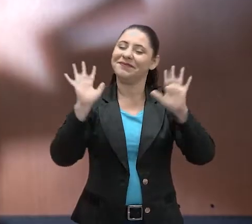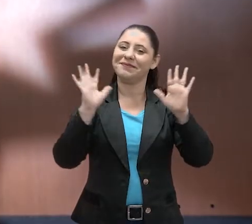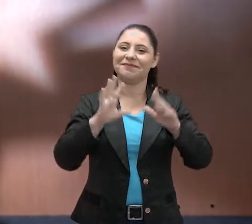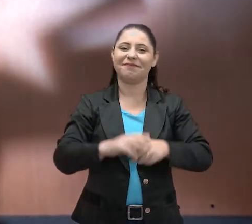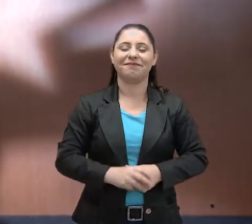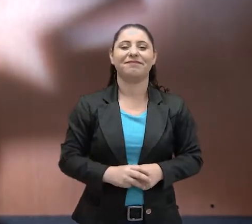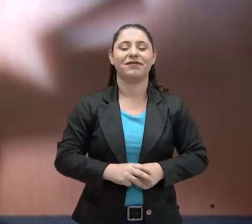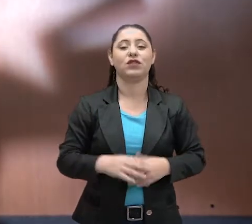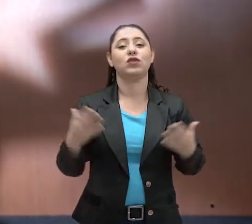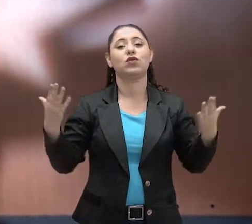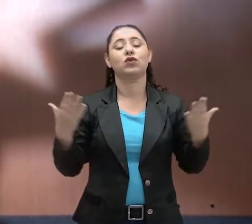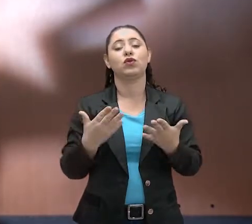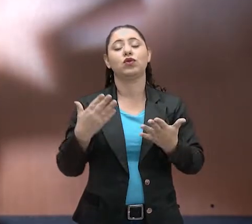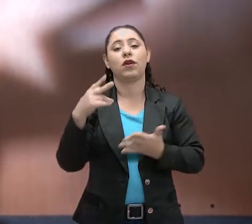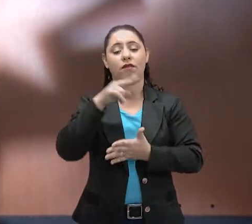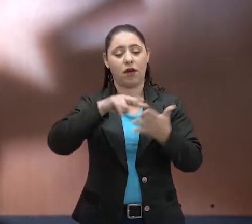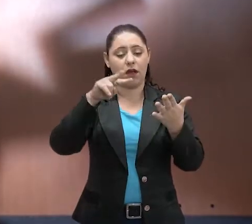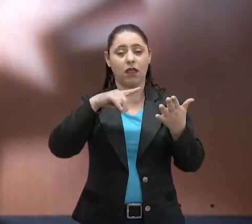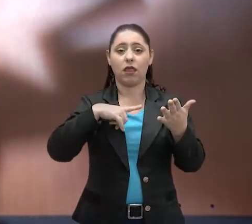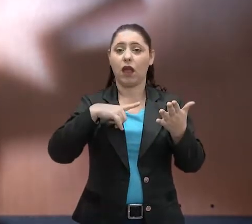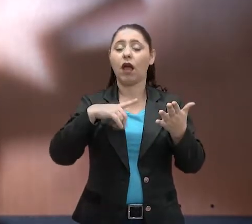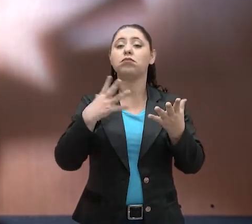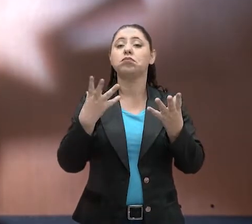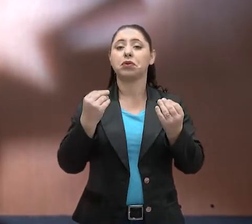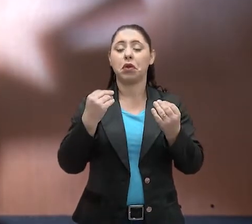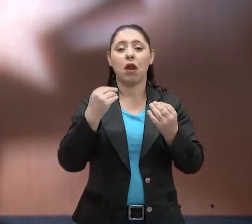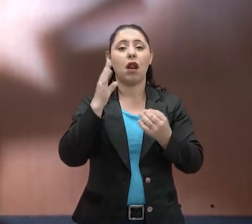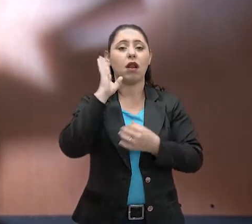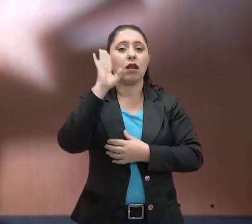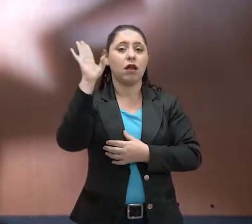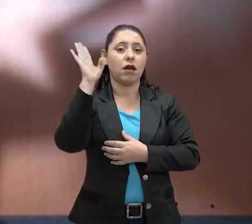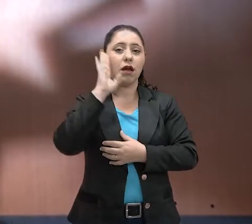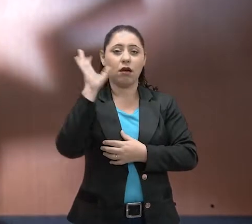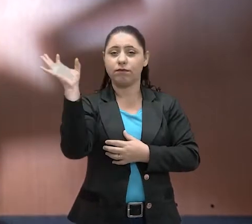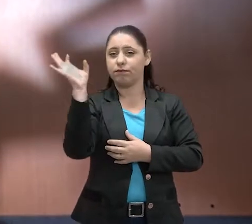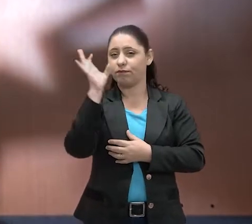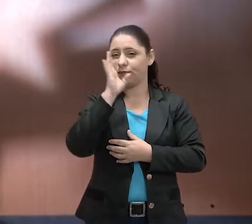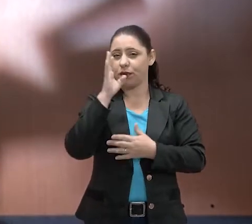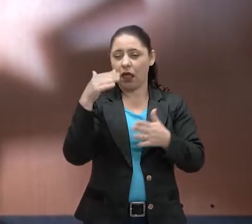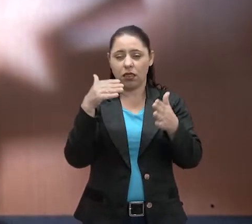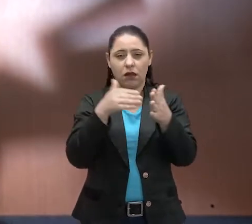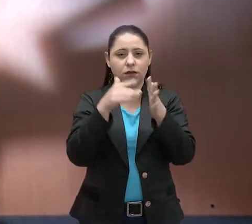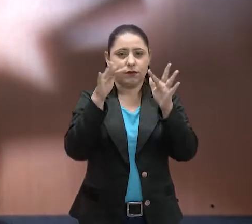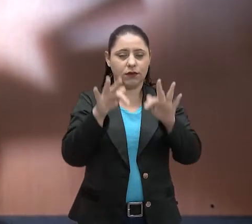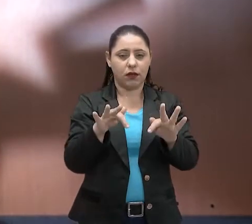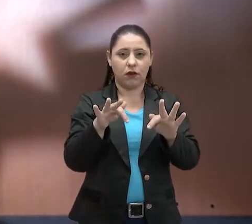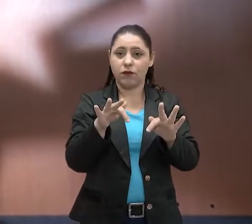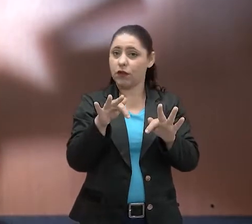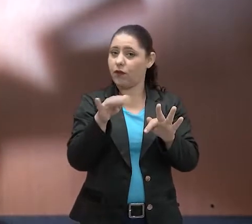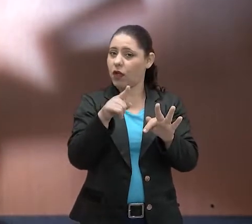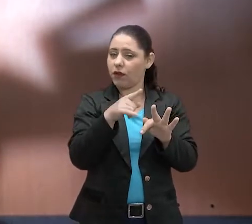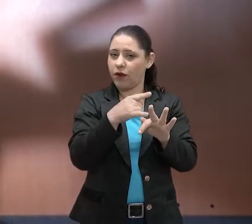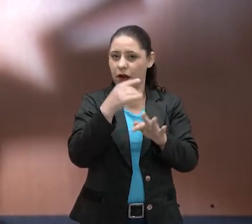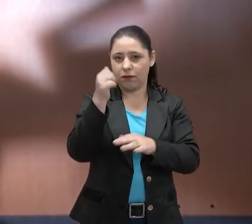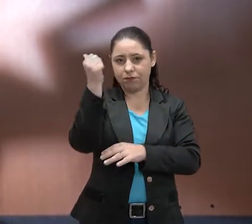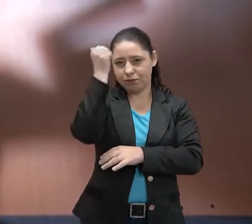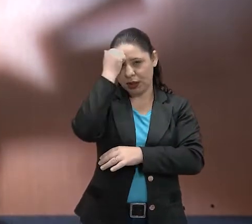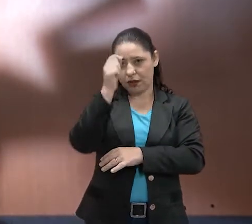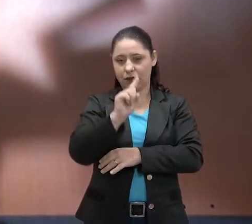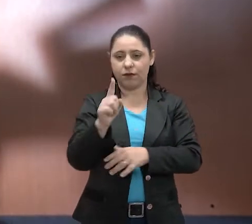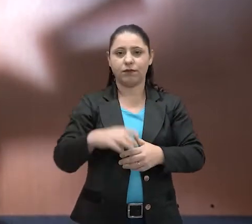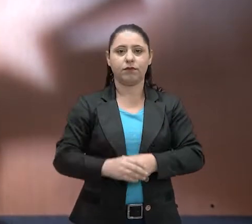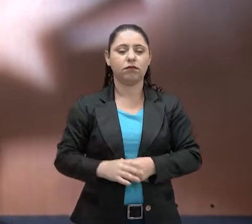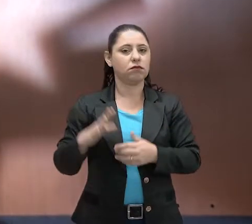Fala pessoal, tudo bem? Essa edição do Ler é Viver está cheia de atrações legais, por isso fique ligado até o final que você não vai